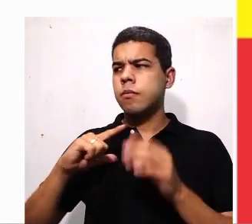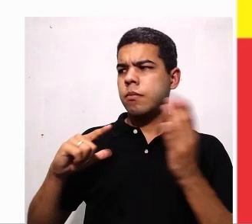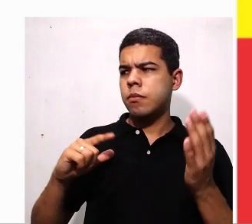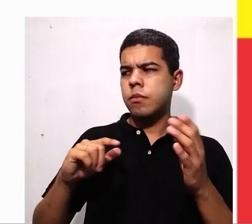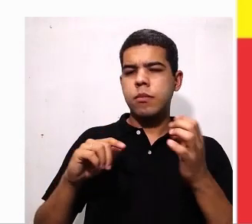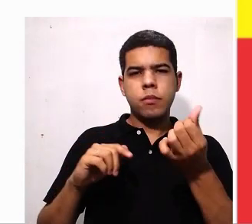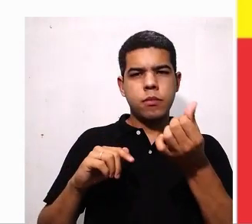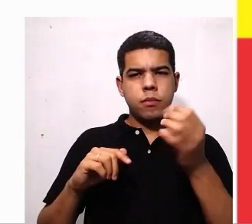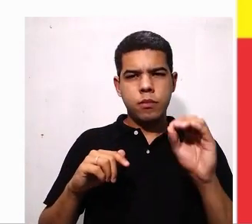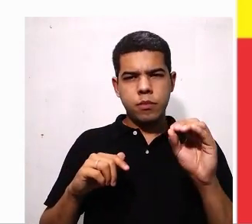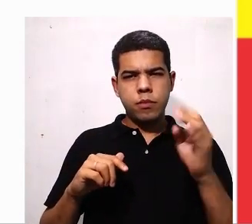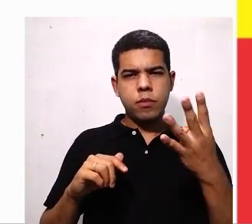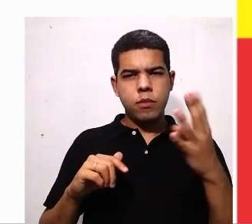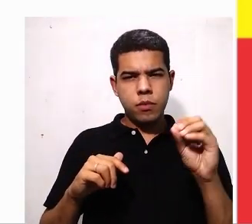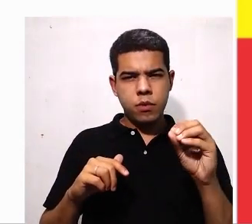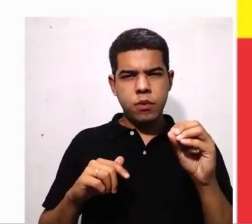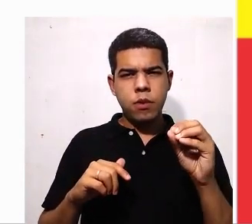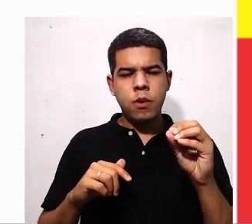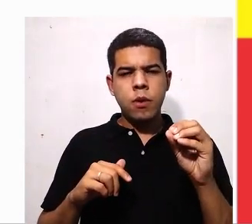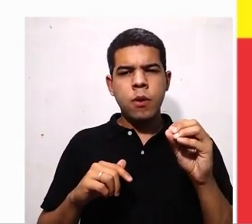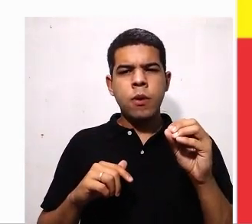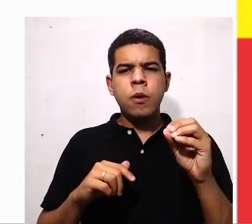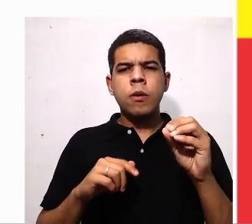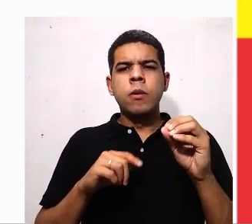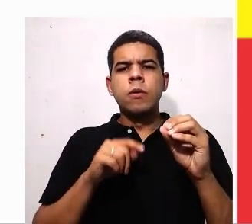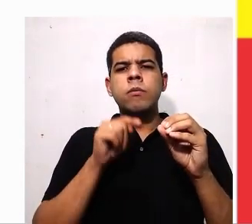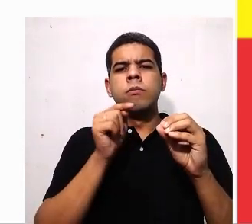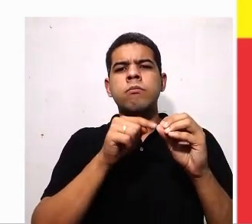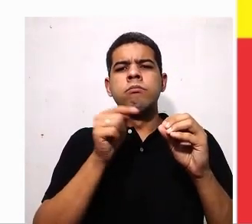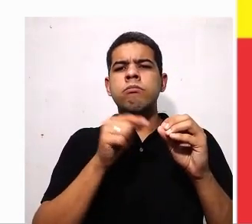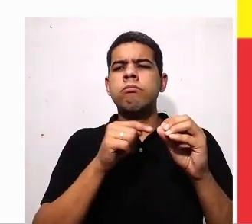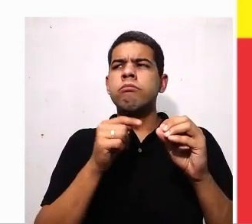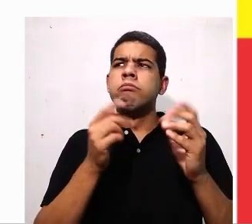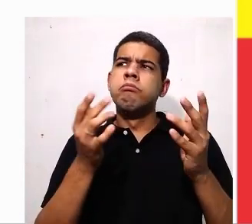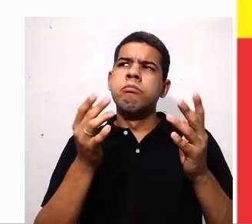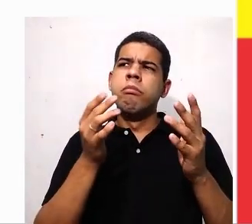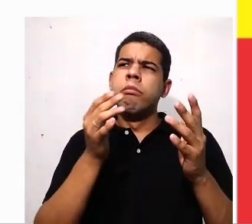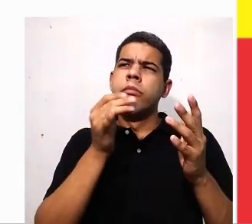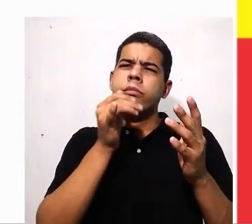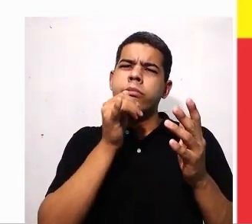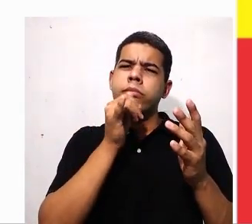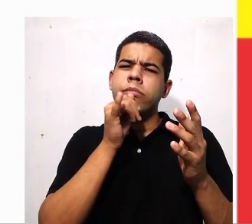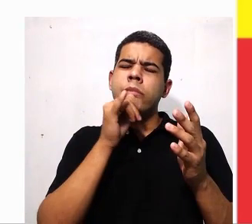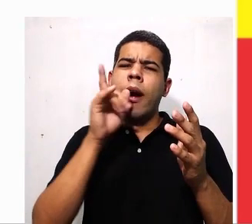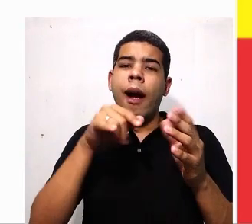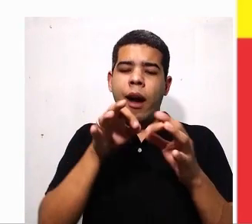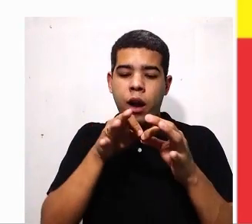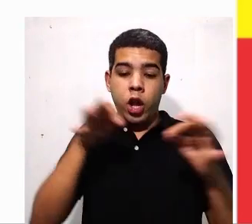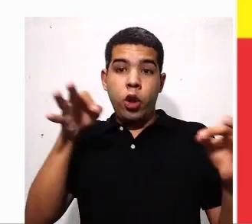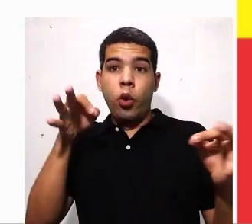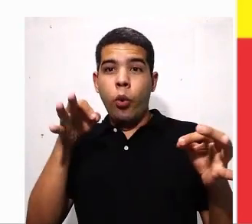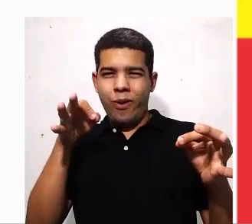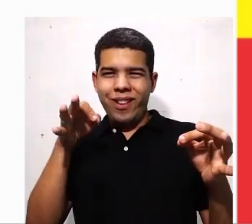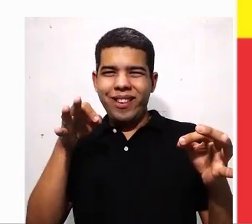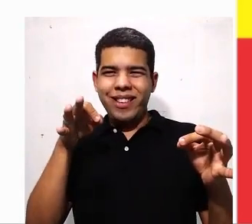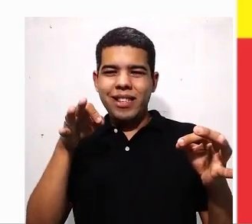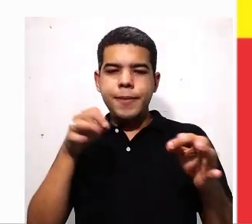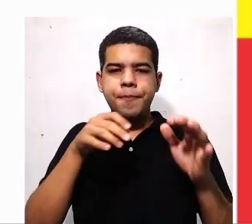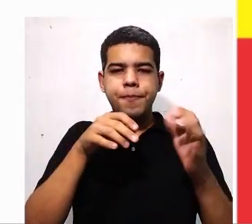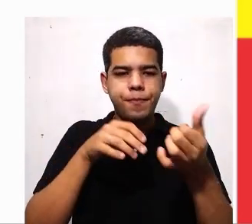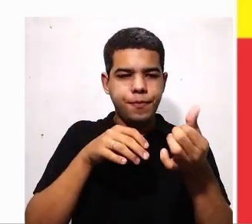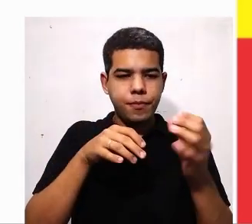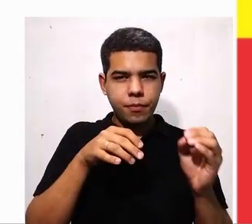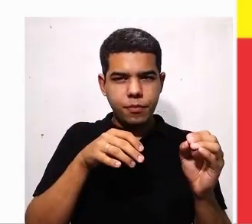aí de 60 e 40. Veja que esse ângulo 60 e 40, vamos dizer assim, que está longe